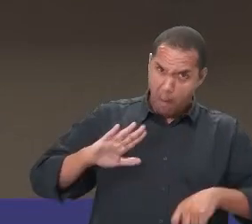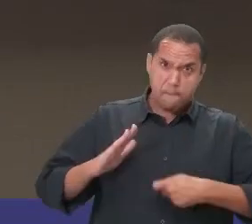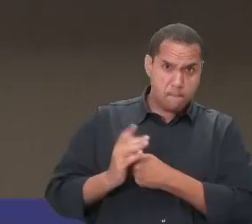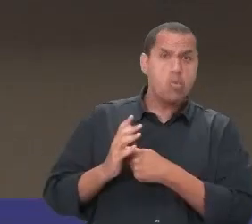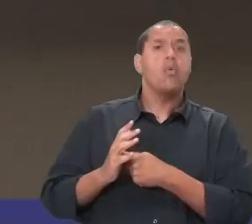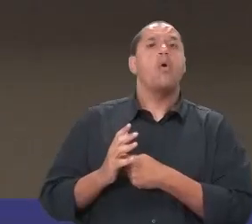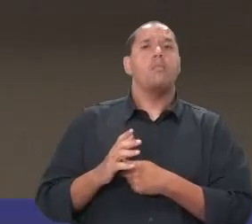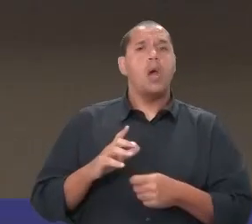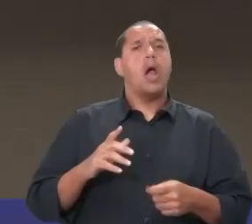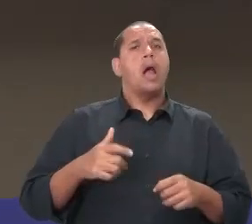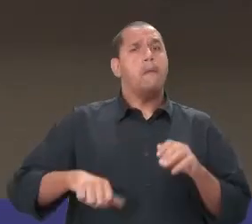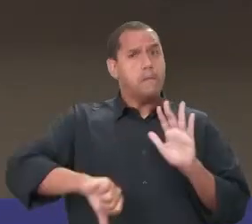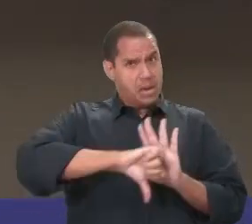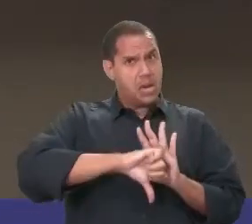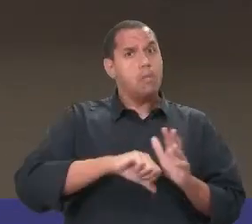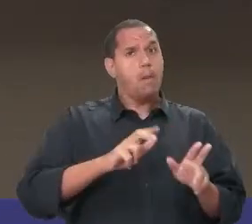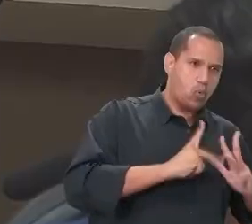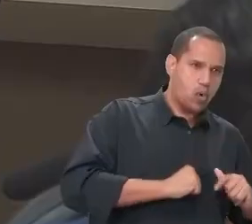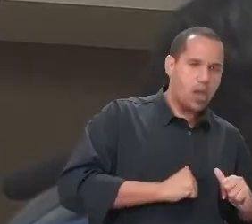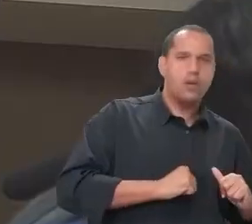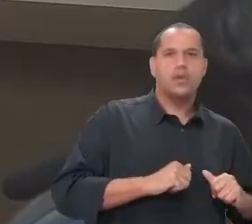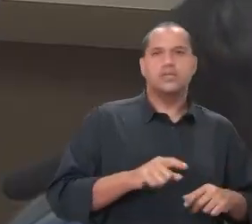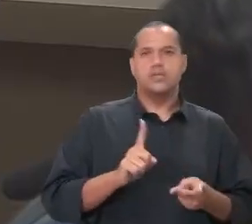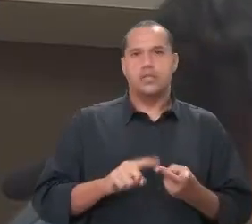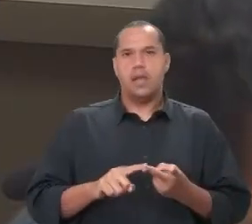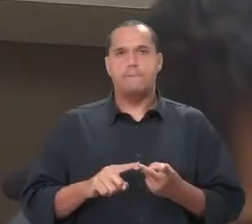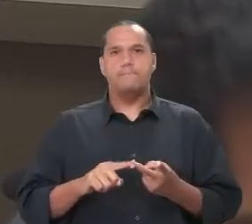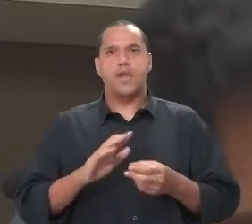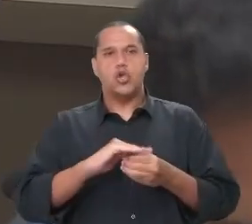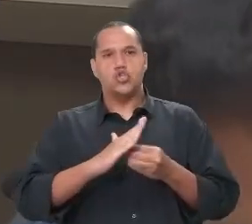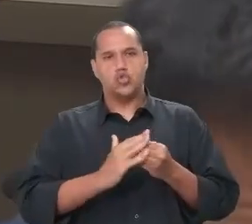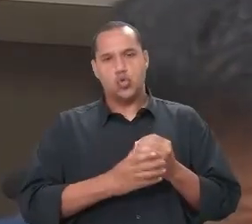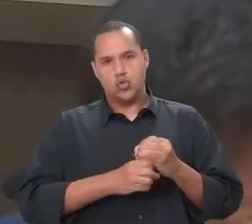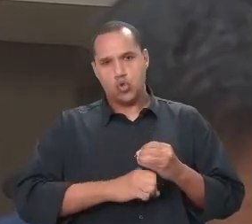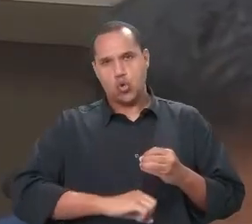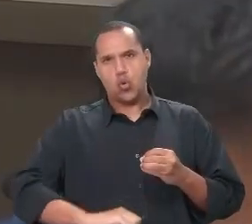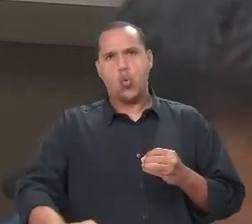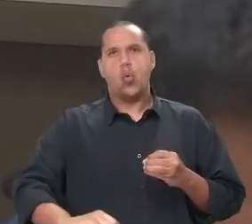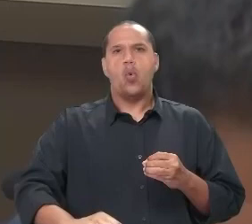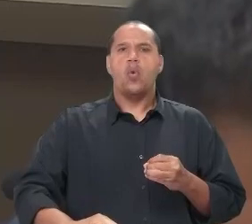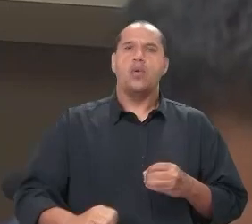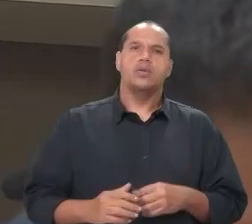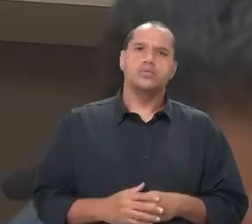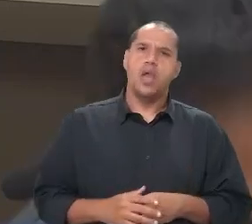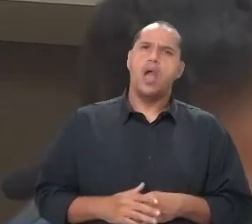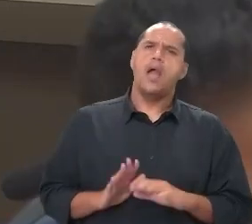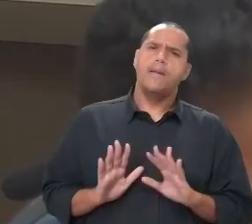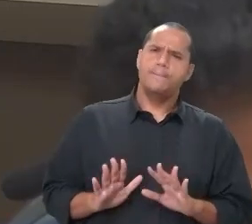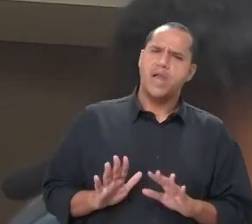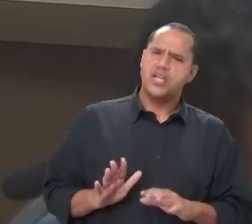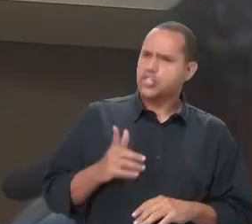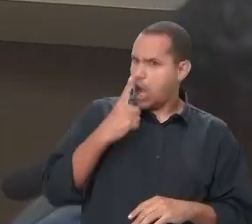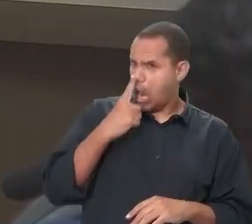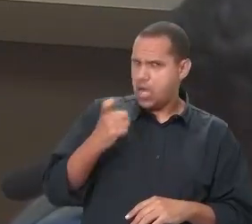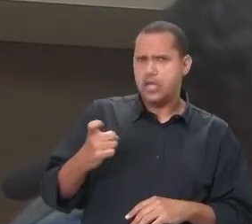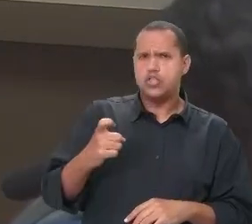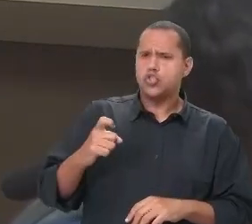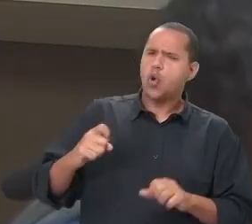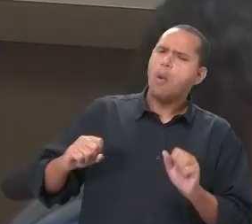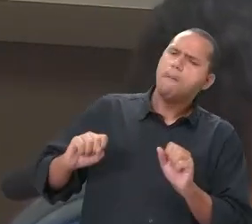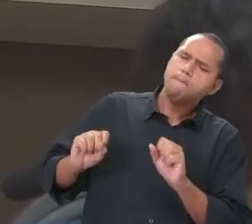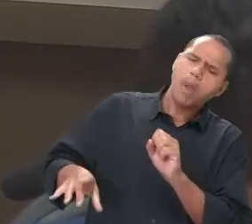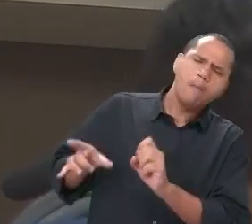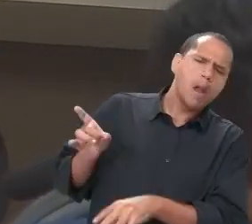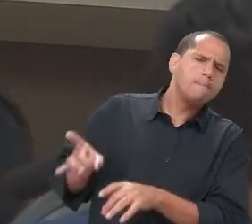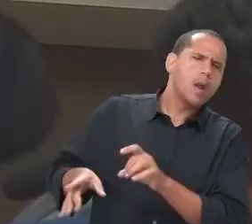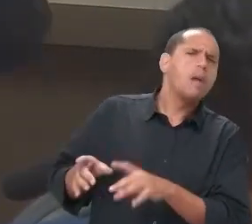do do lixo em si é muito grande nós pramos não é lei não é mais a prorrogação é atitude é que vai ser